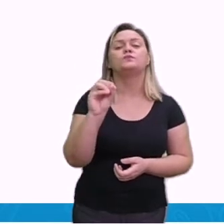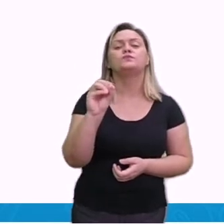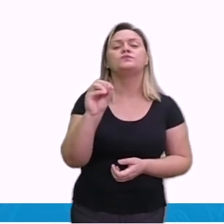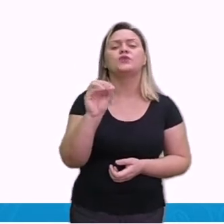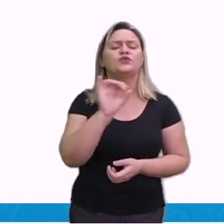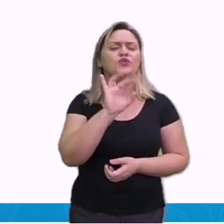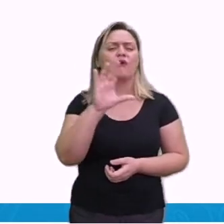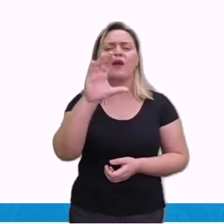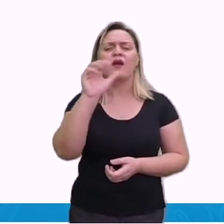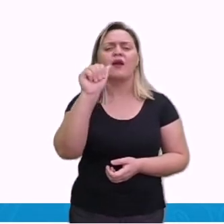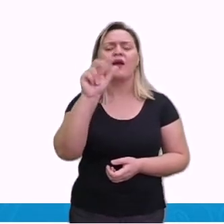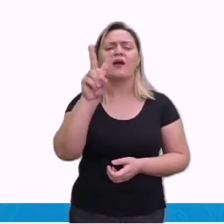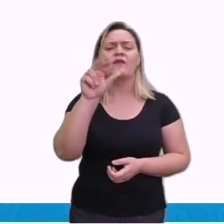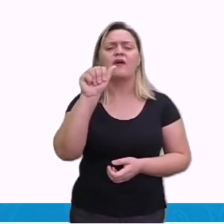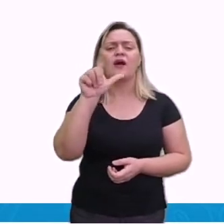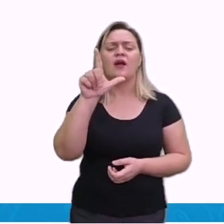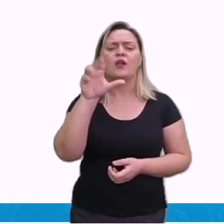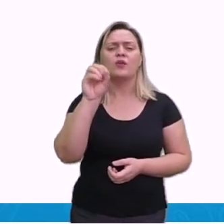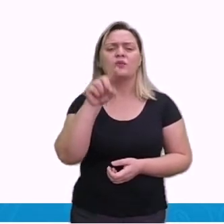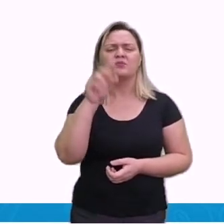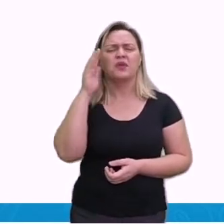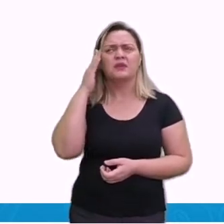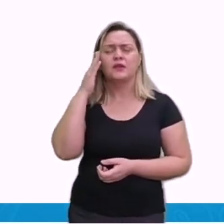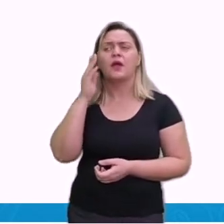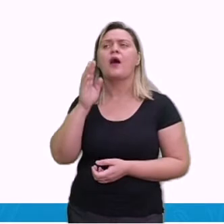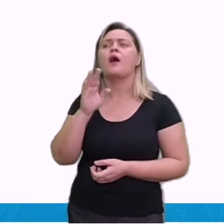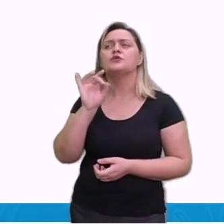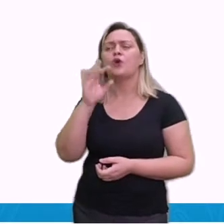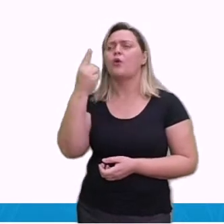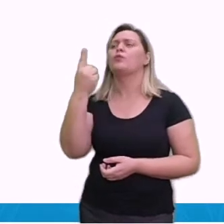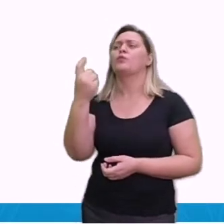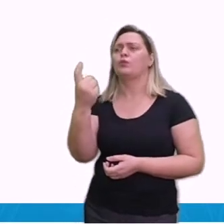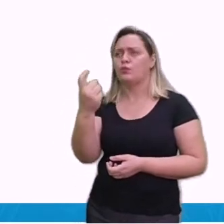referindo somente a um animal? E se eu falo